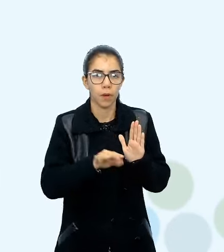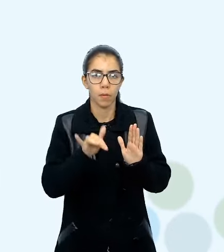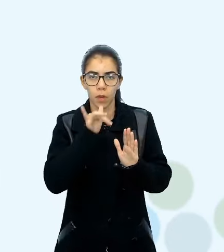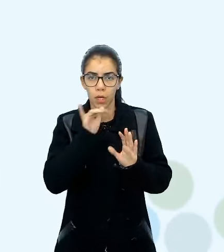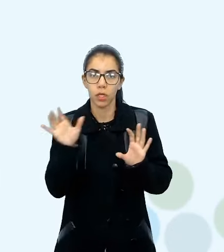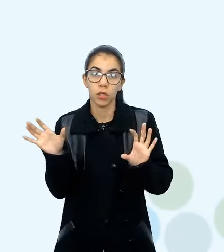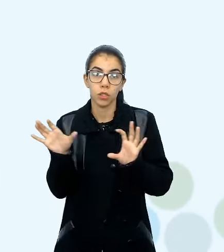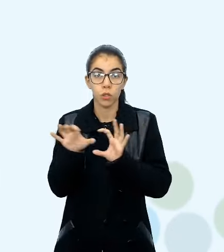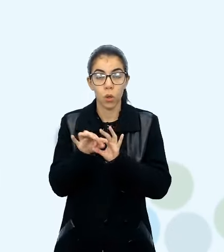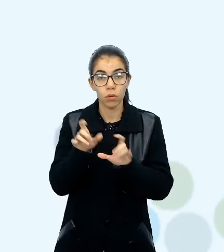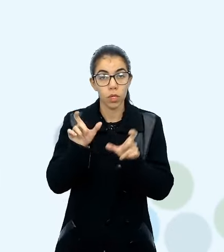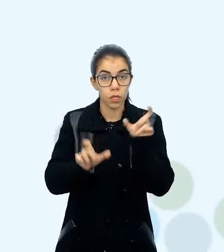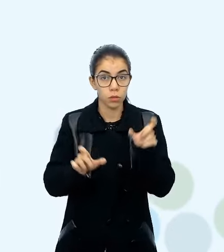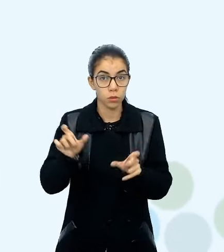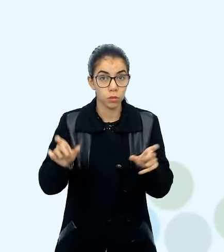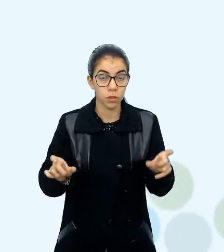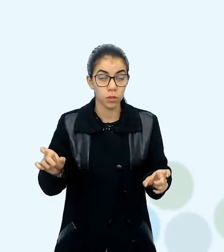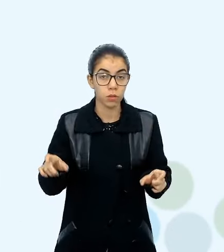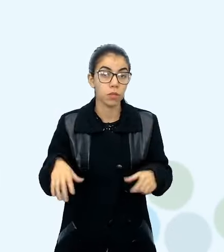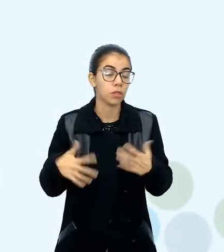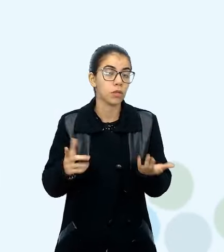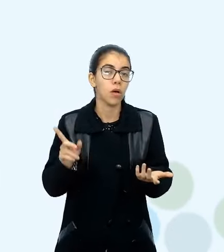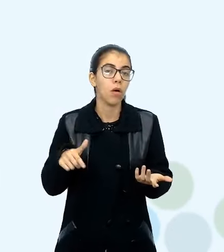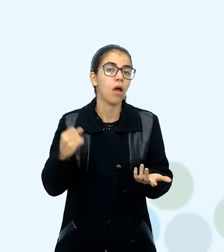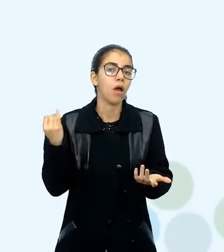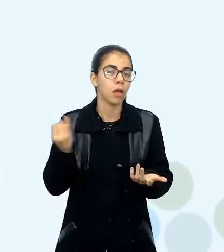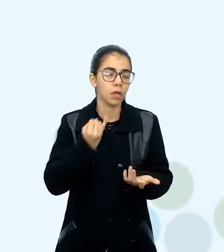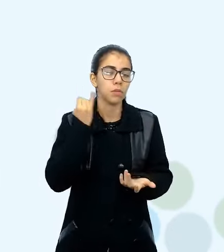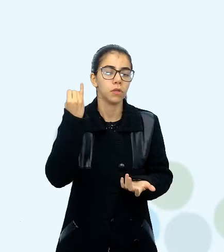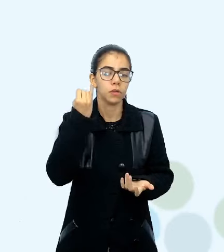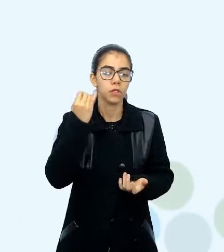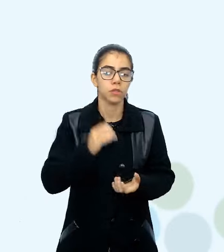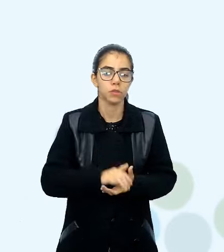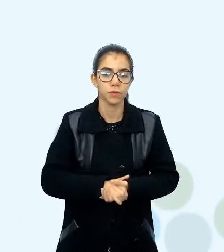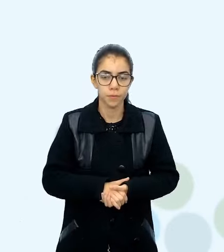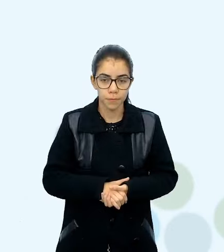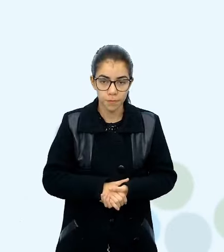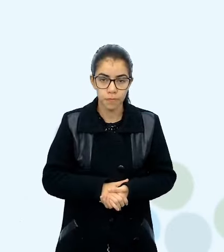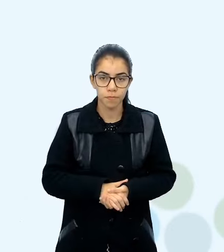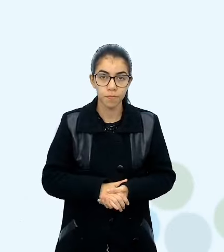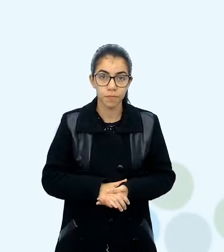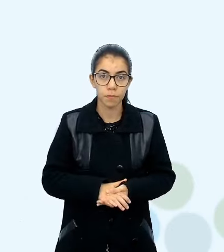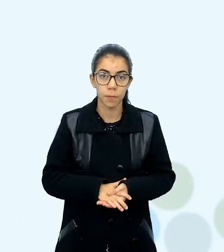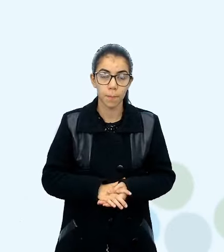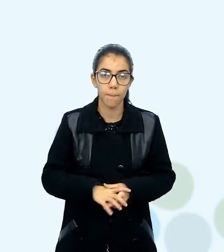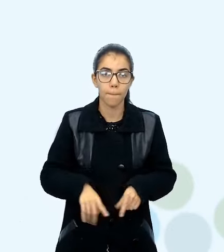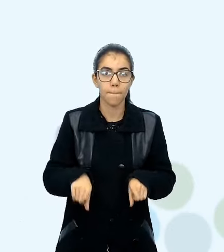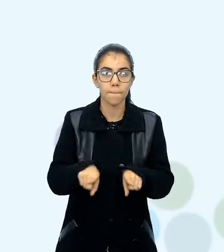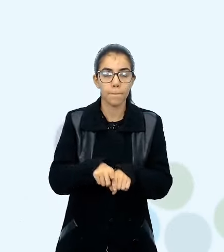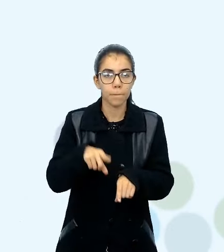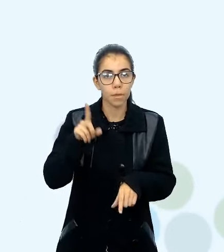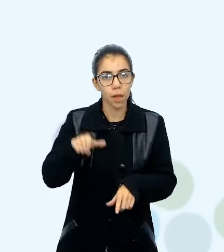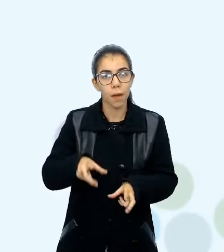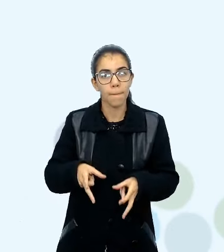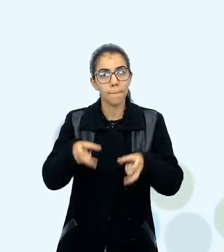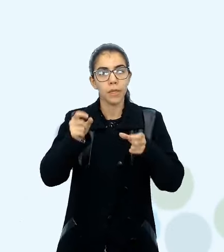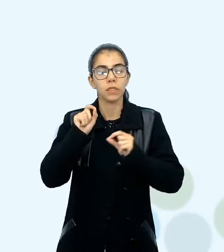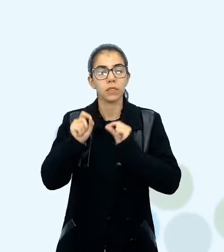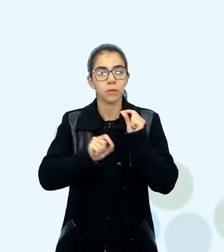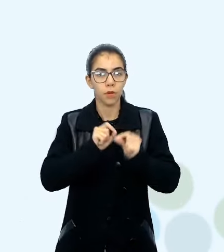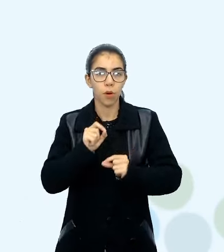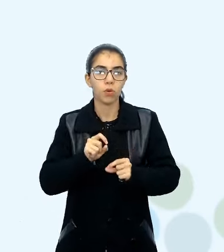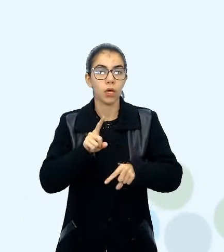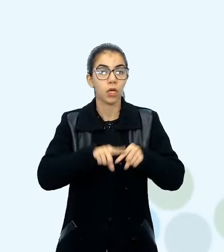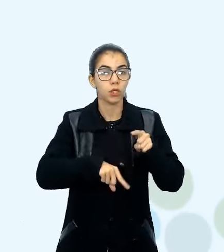de pessoa, né? Então, acho que isso é muito importante, né? Então, essa noção de objeto, né, que fica